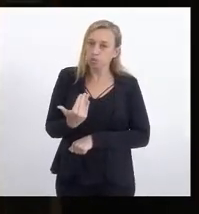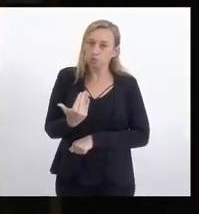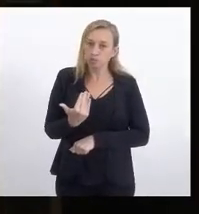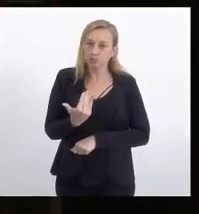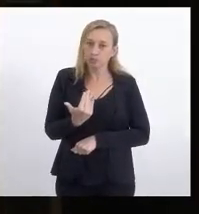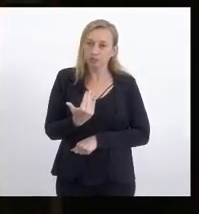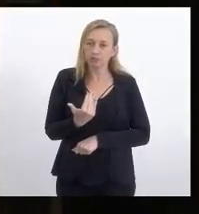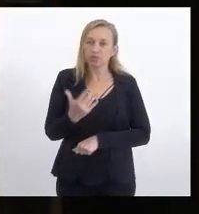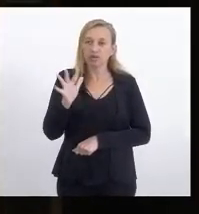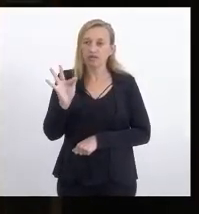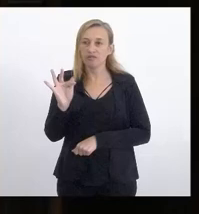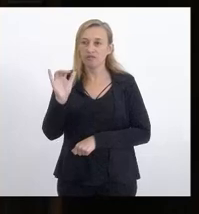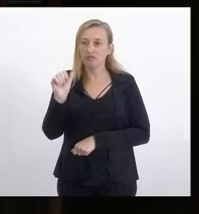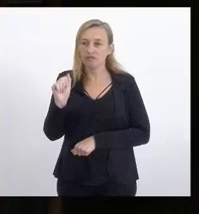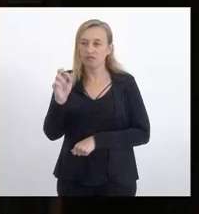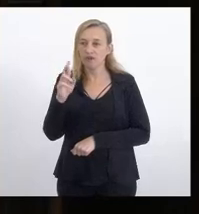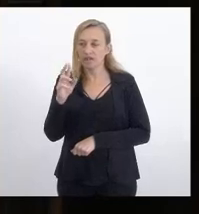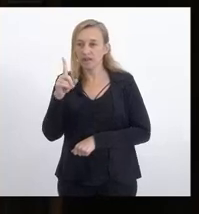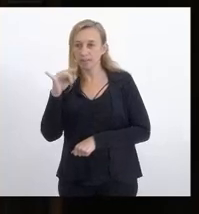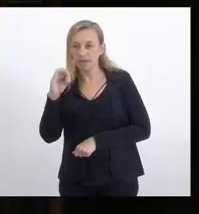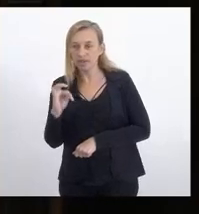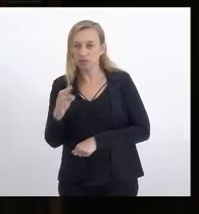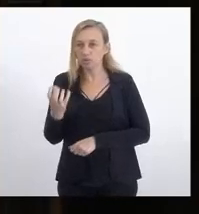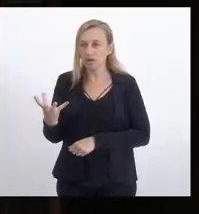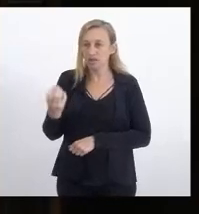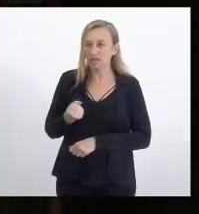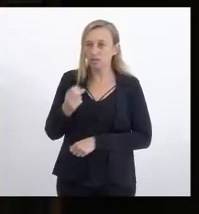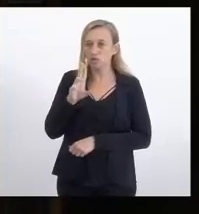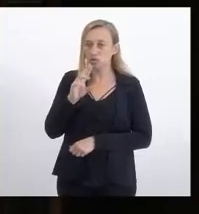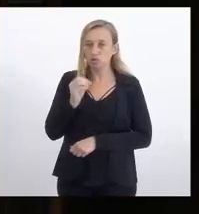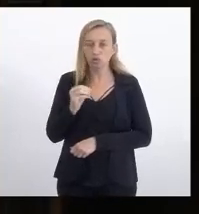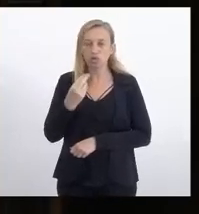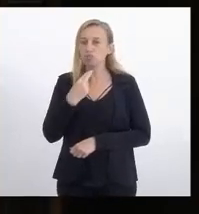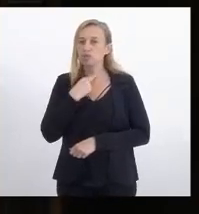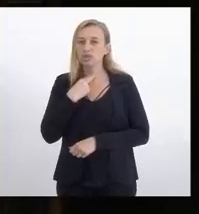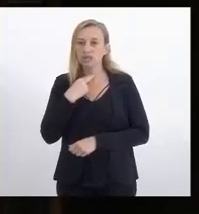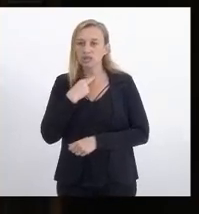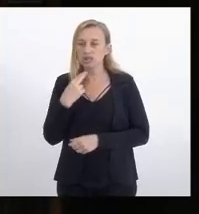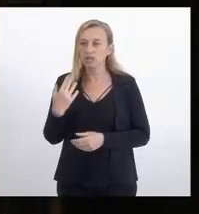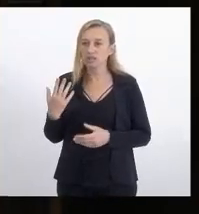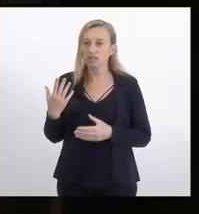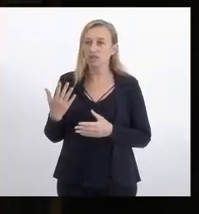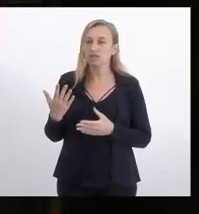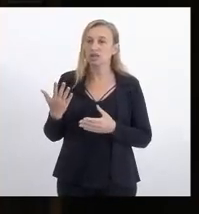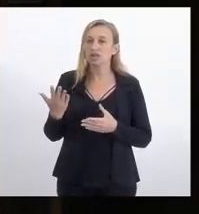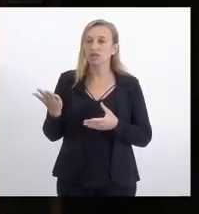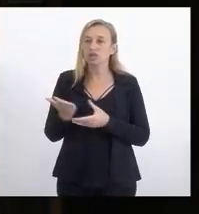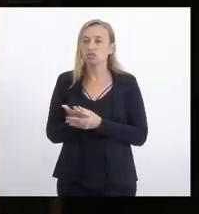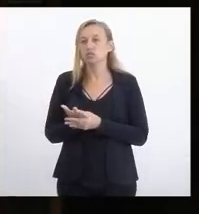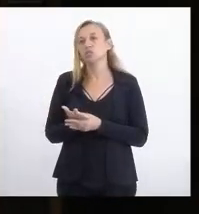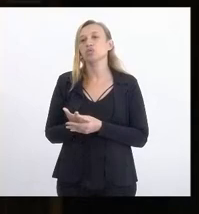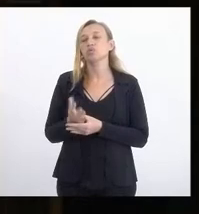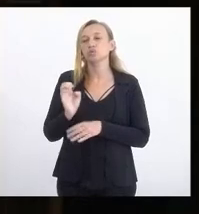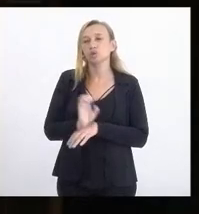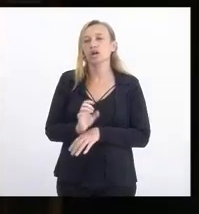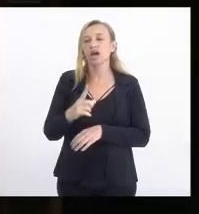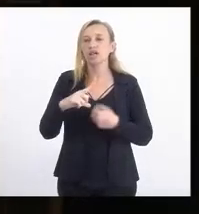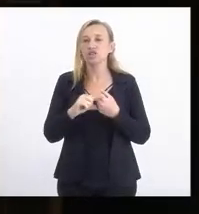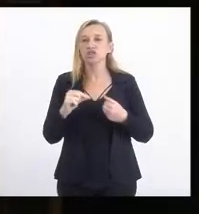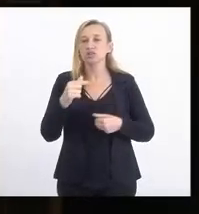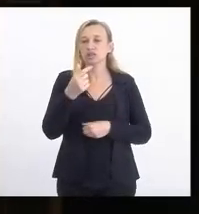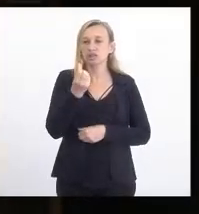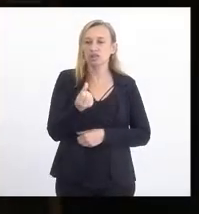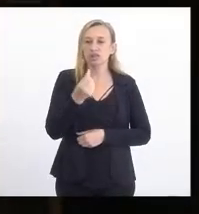ou o fardamento ele recebe um soldo e não precisa indenizar o estado do artigo 64 a